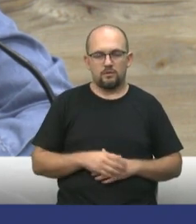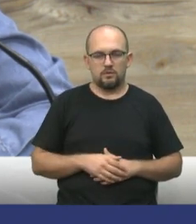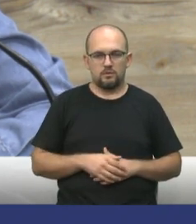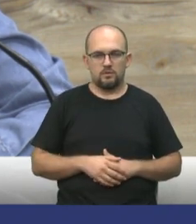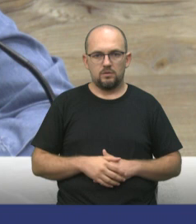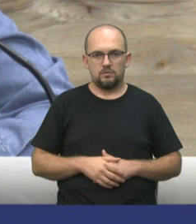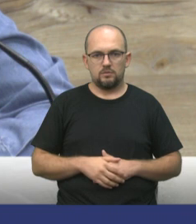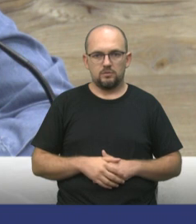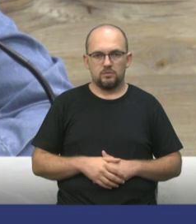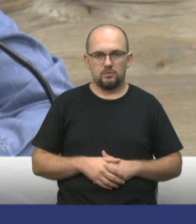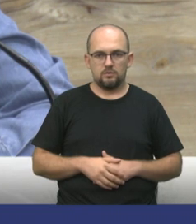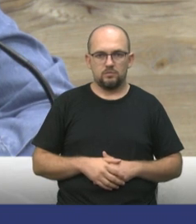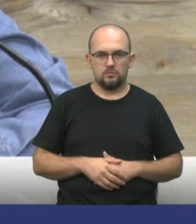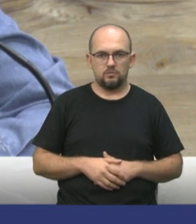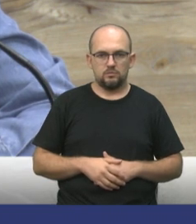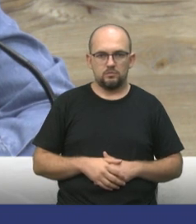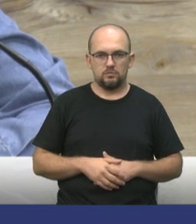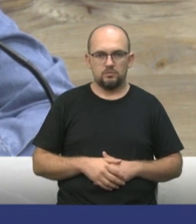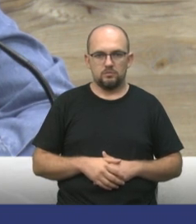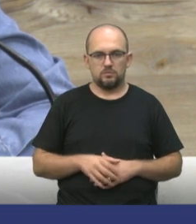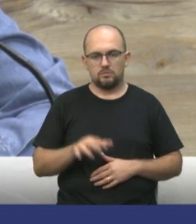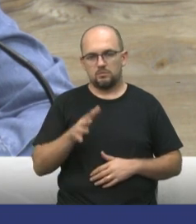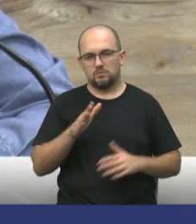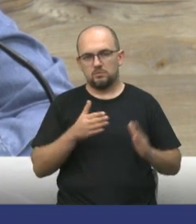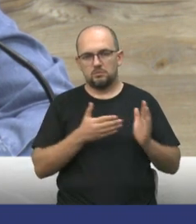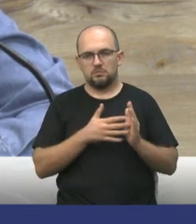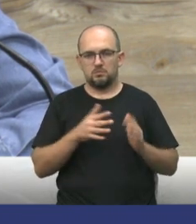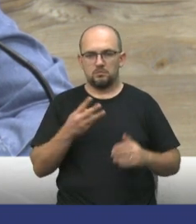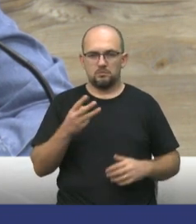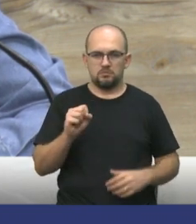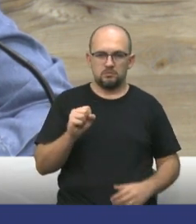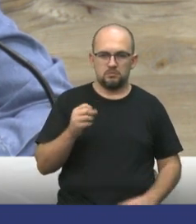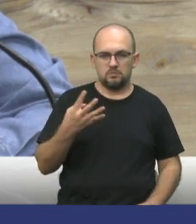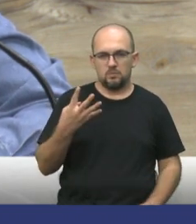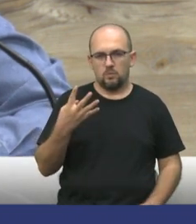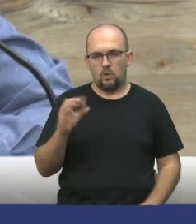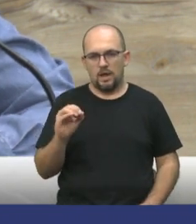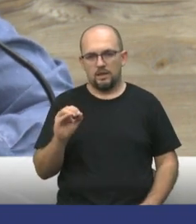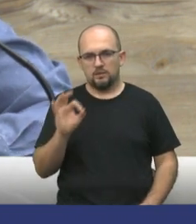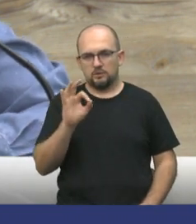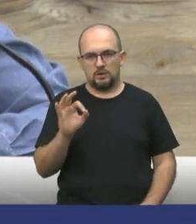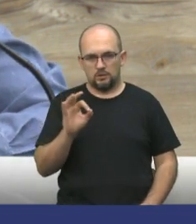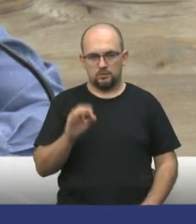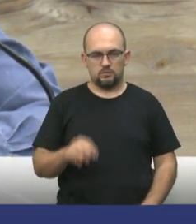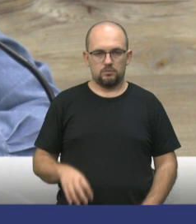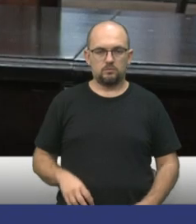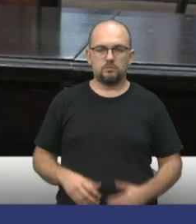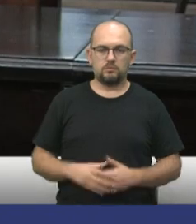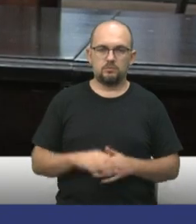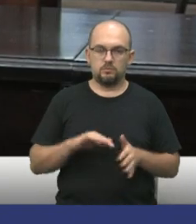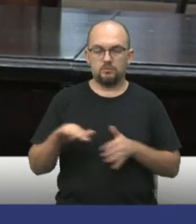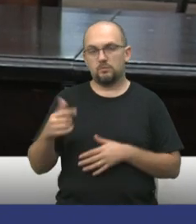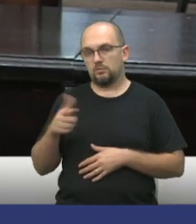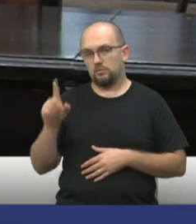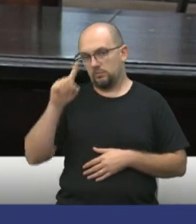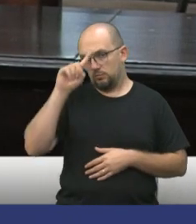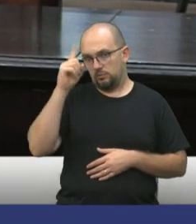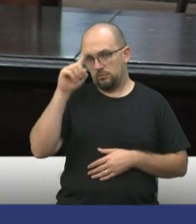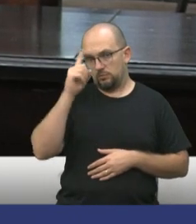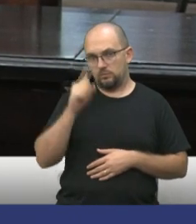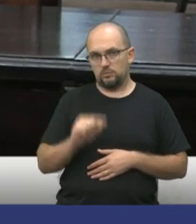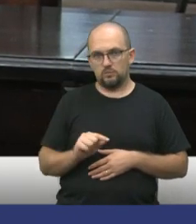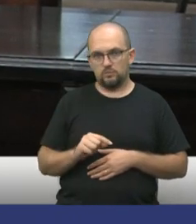percentual, provavelmente próximo dos 38% a 40%. Uma outra dúvida aqui. A